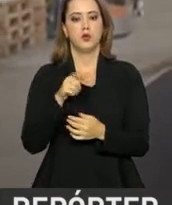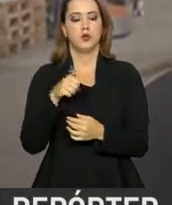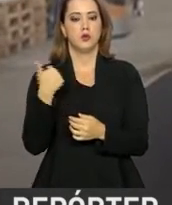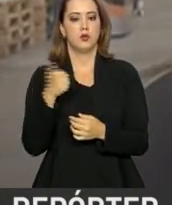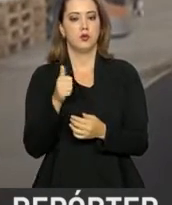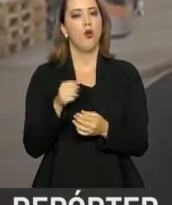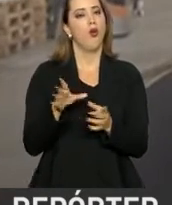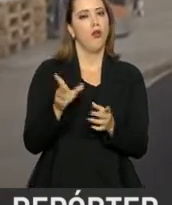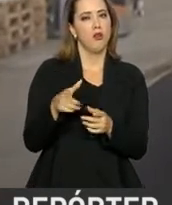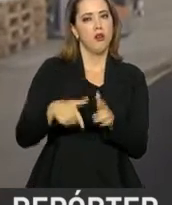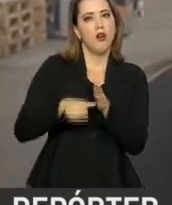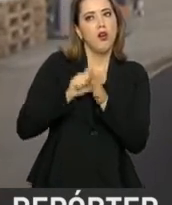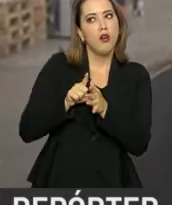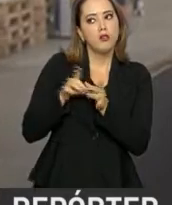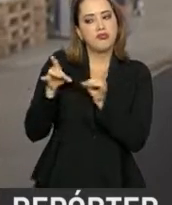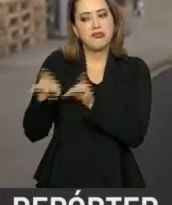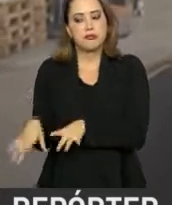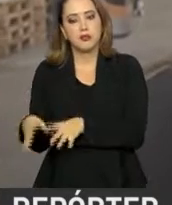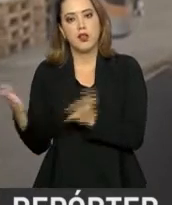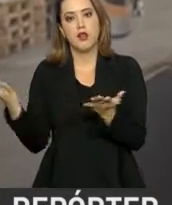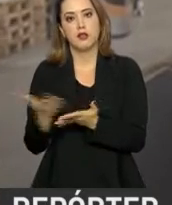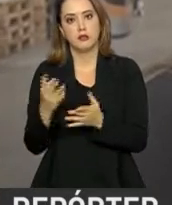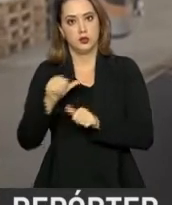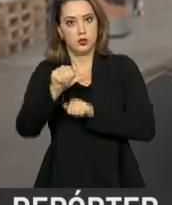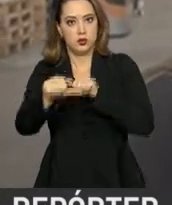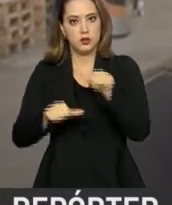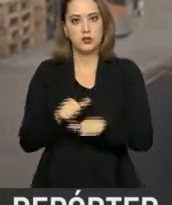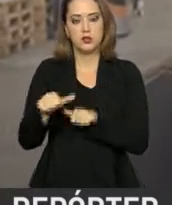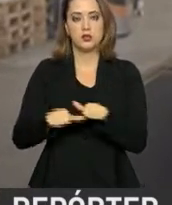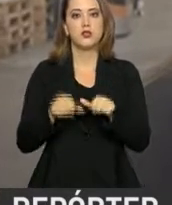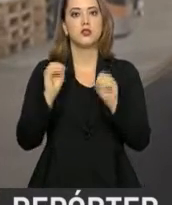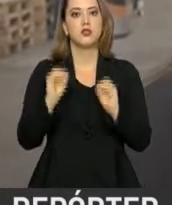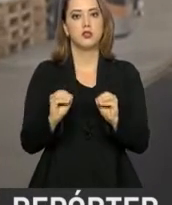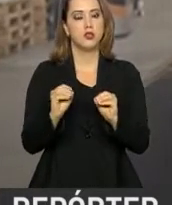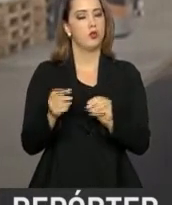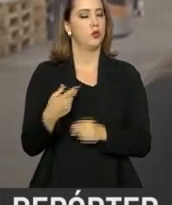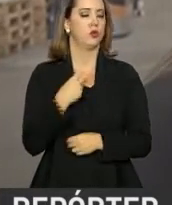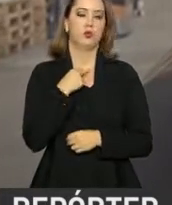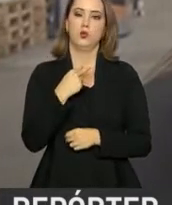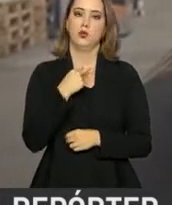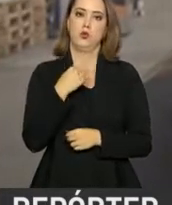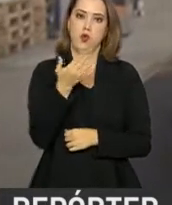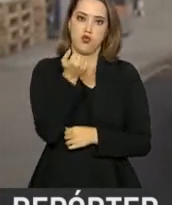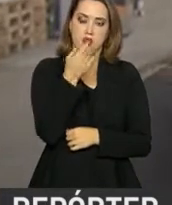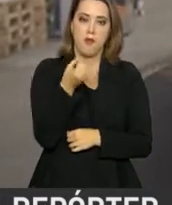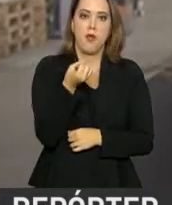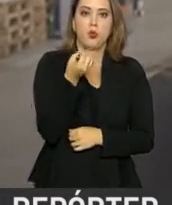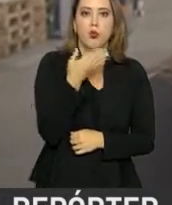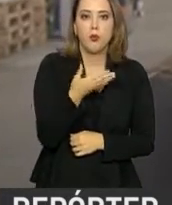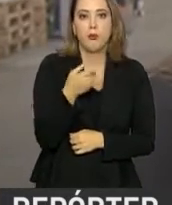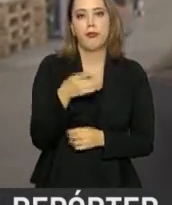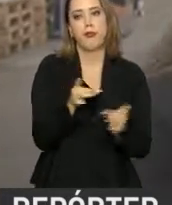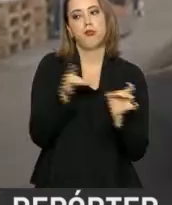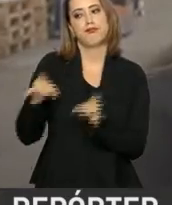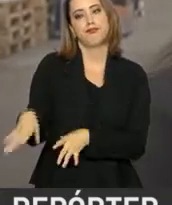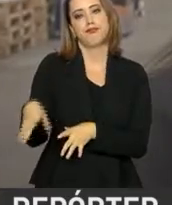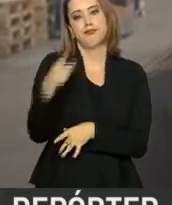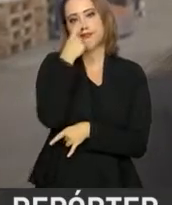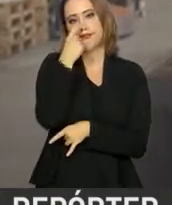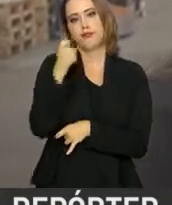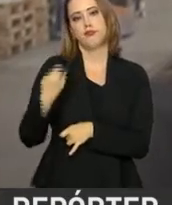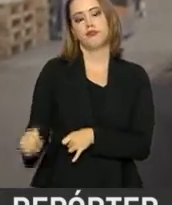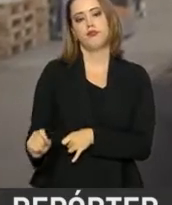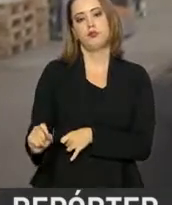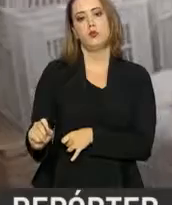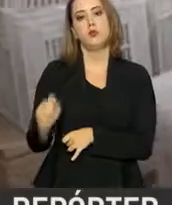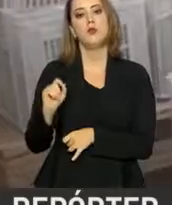iria para o lixo diretamente então o trabalho do mesa brasil justamente isso não deixar que alimentos bons vá para o lixo e sim para a mesa